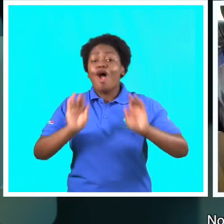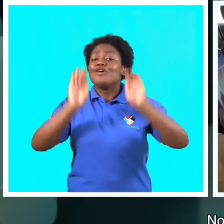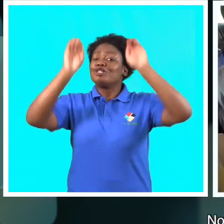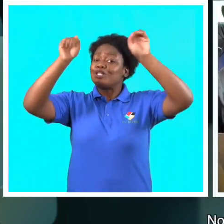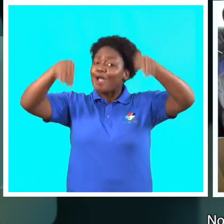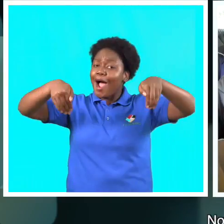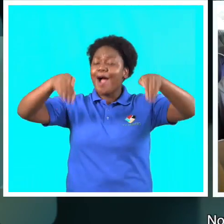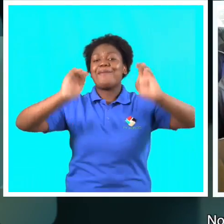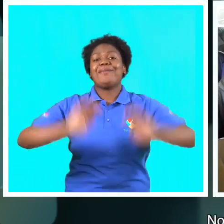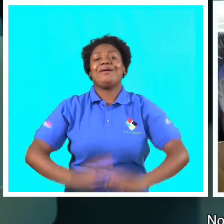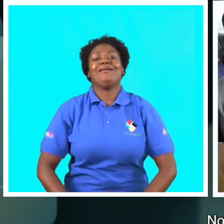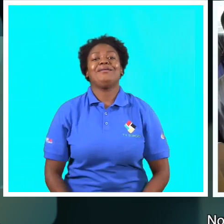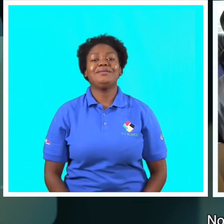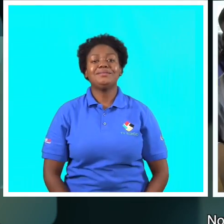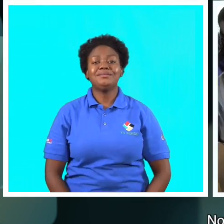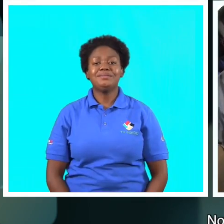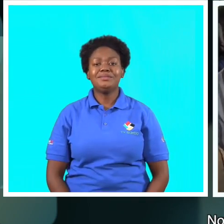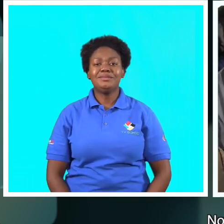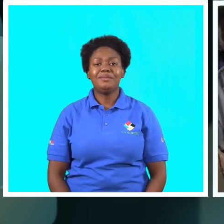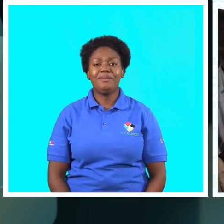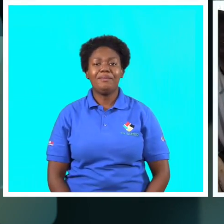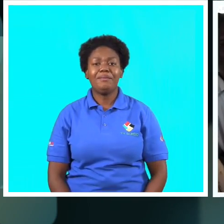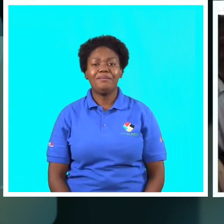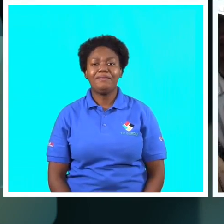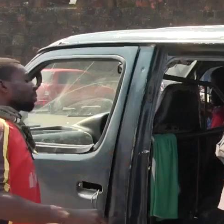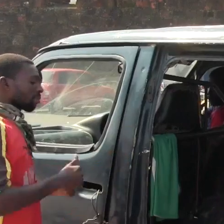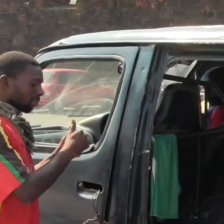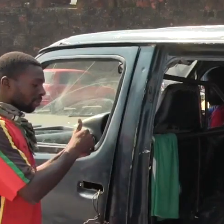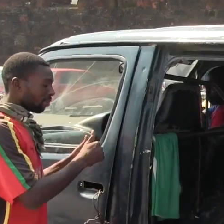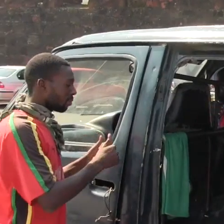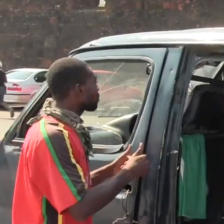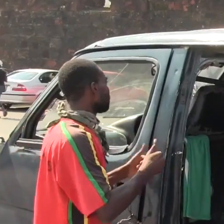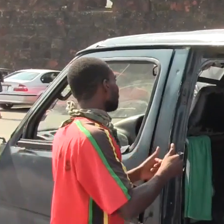isso pela forma como ele trata seus clientes.